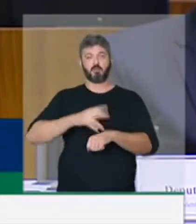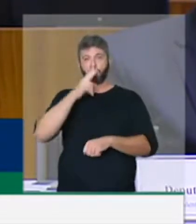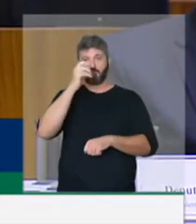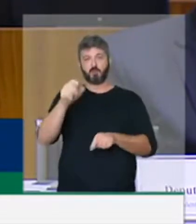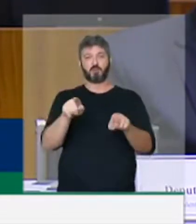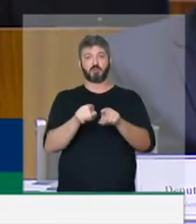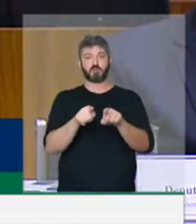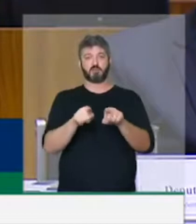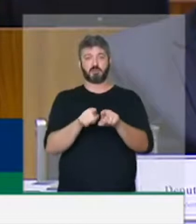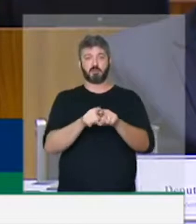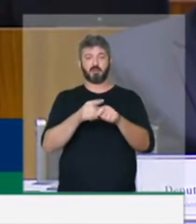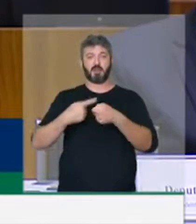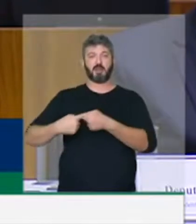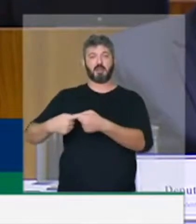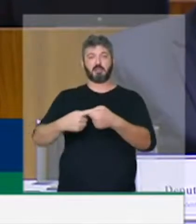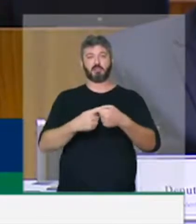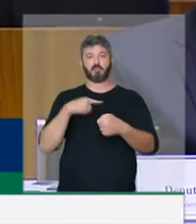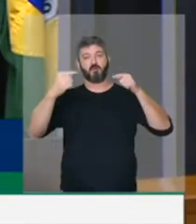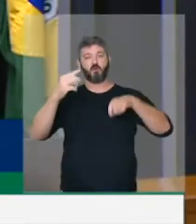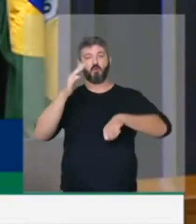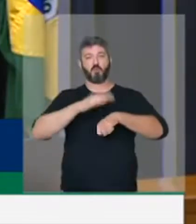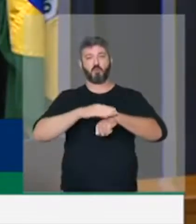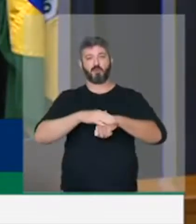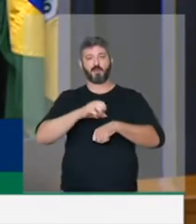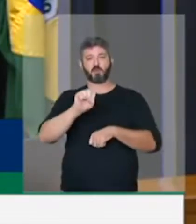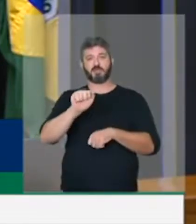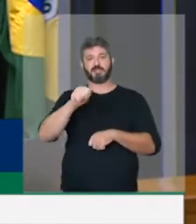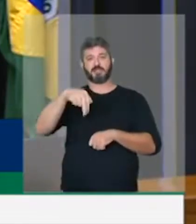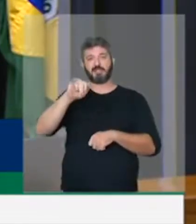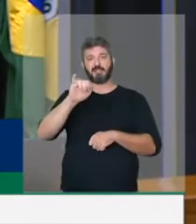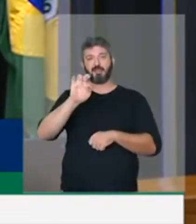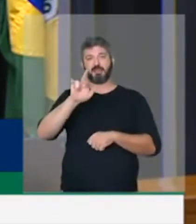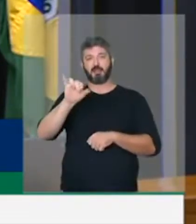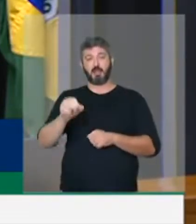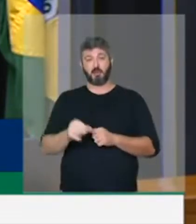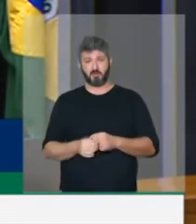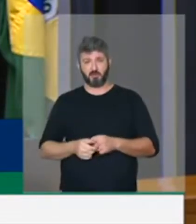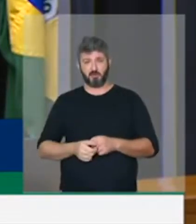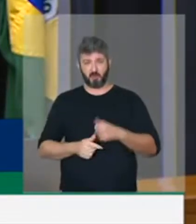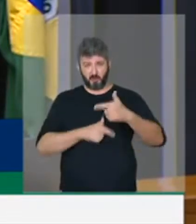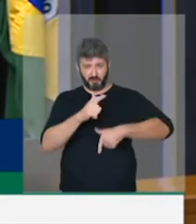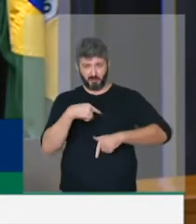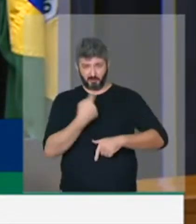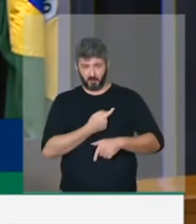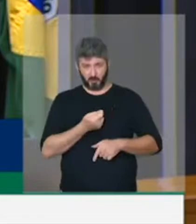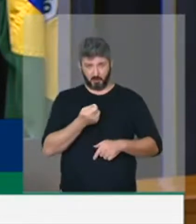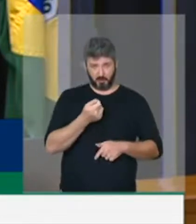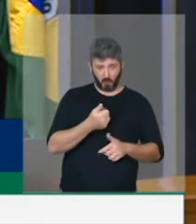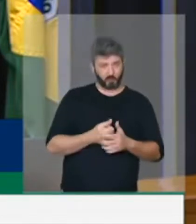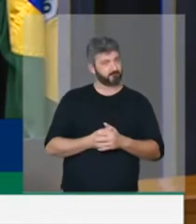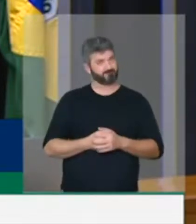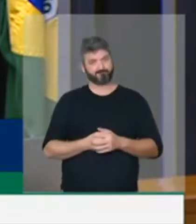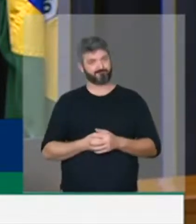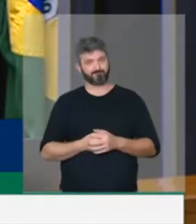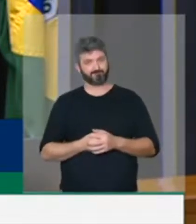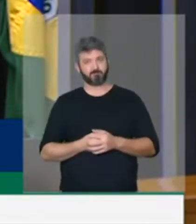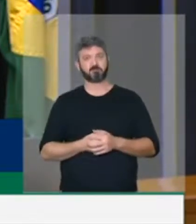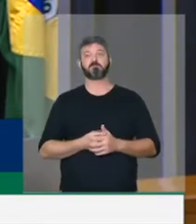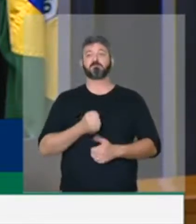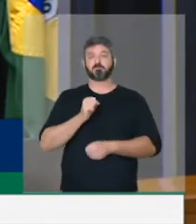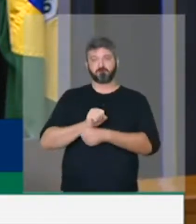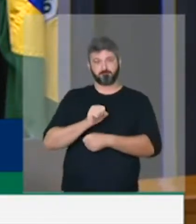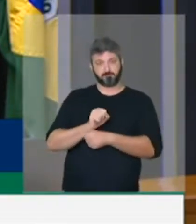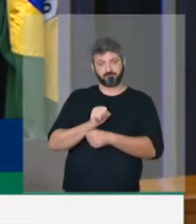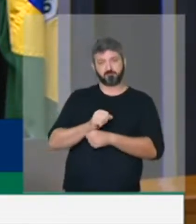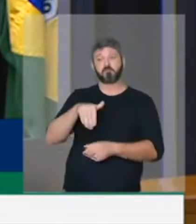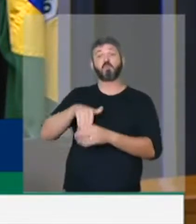dos municípios onde todos vivemos. Não é pouco o trabalho que nos espera. Ainda aguardam para